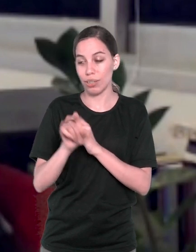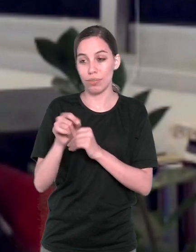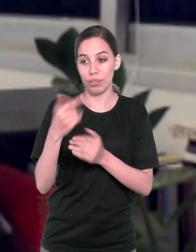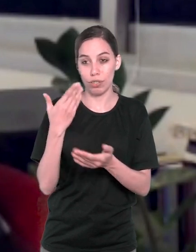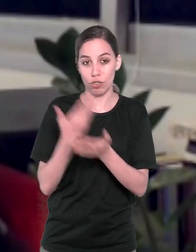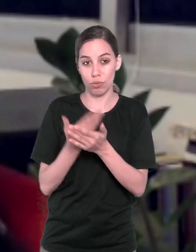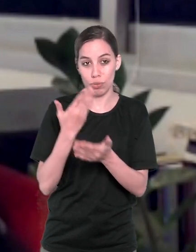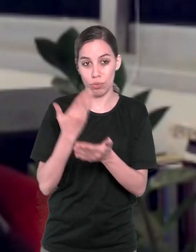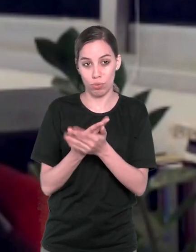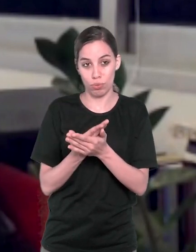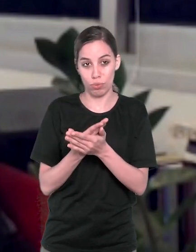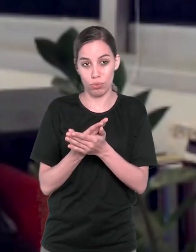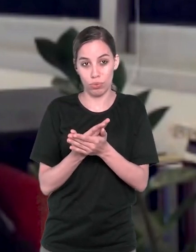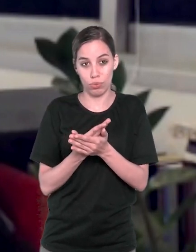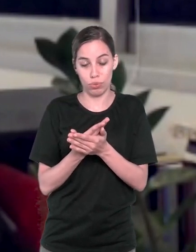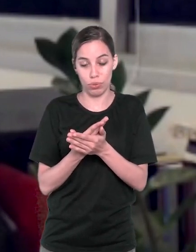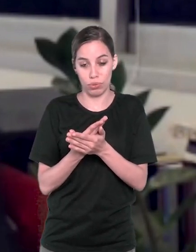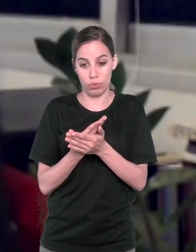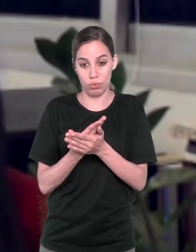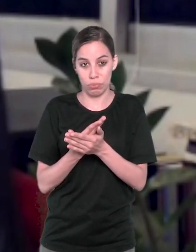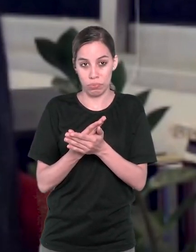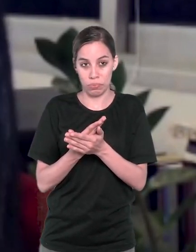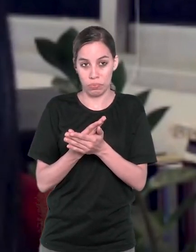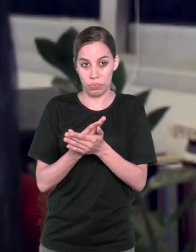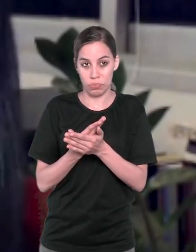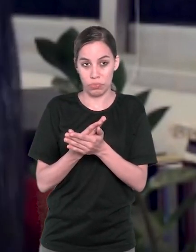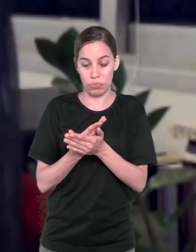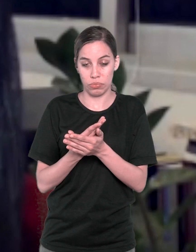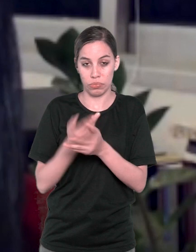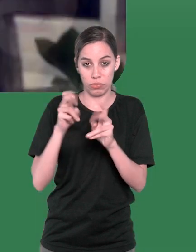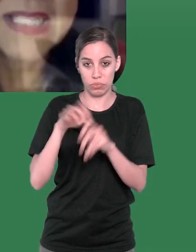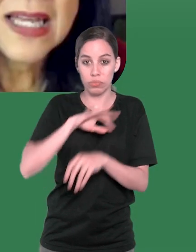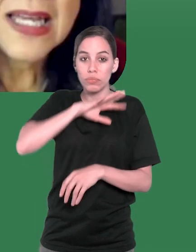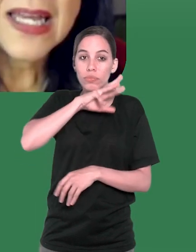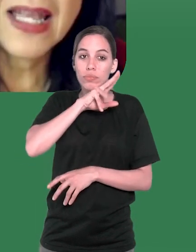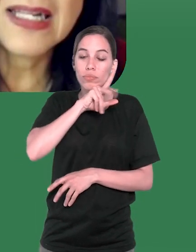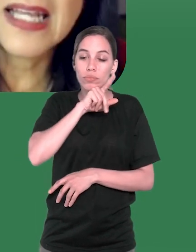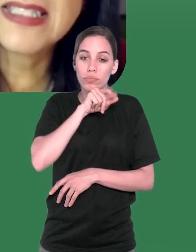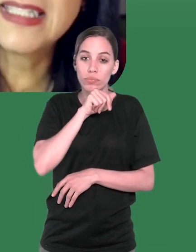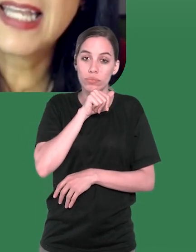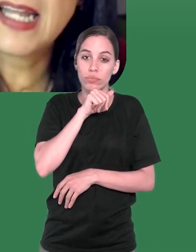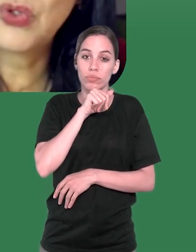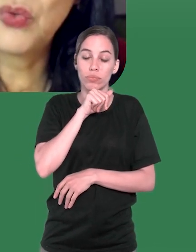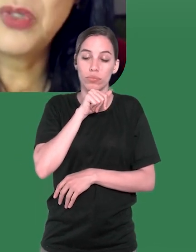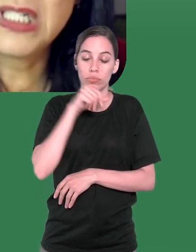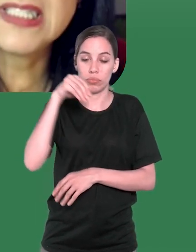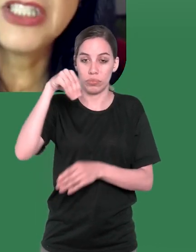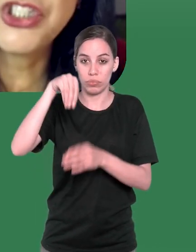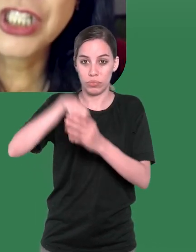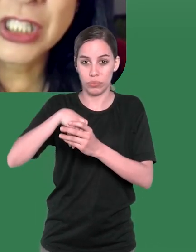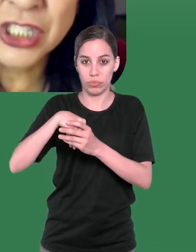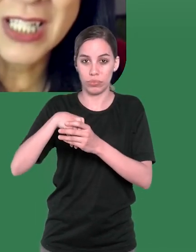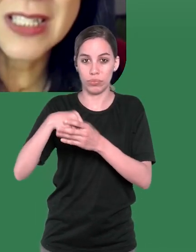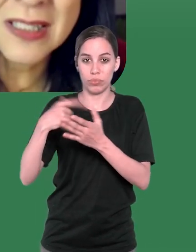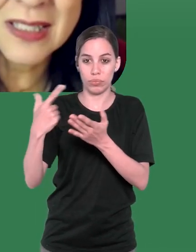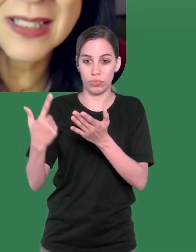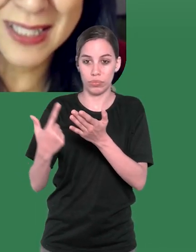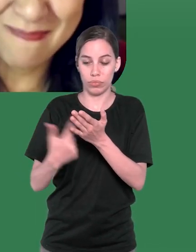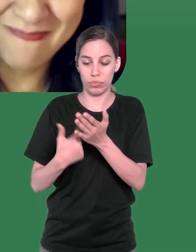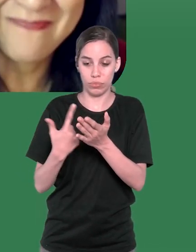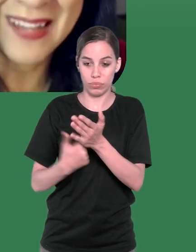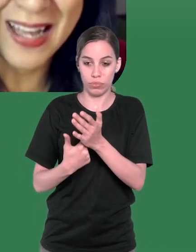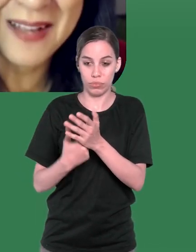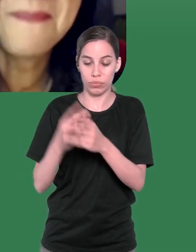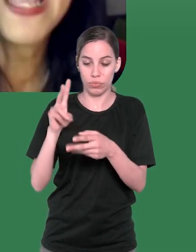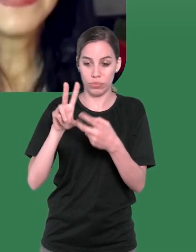das figurações, né, dos animais nas literaturas